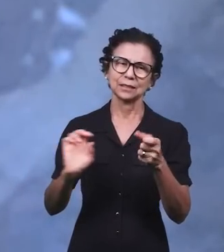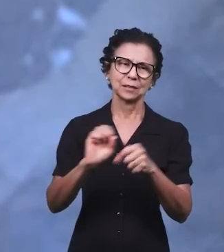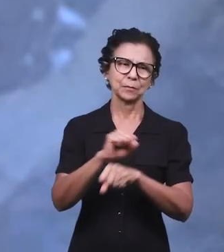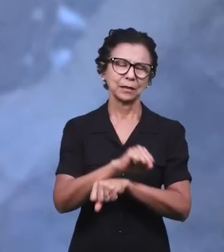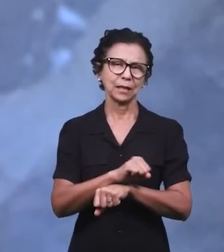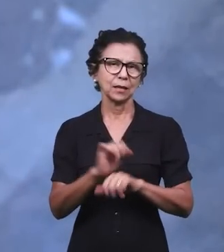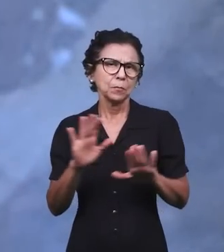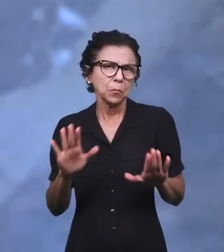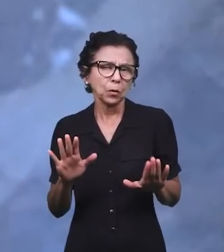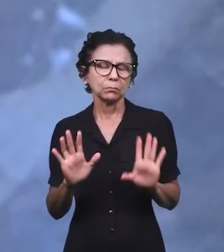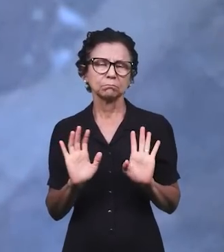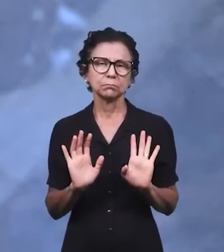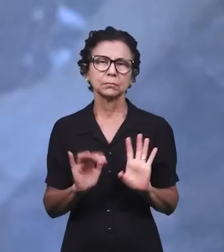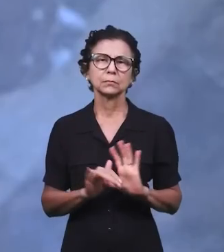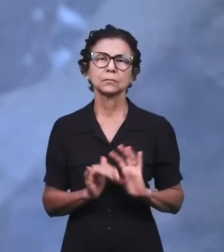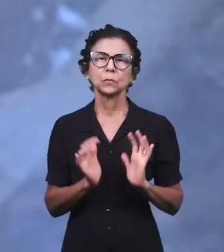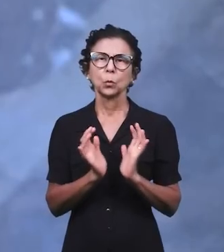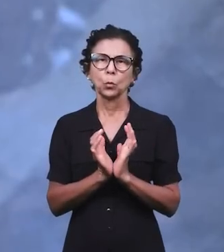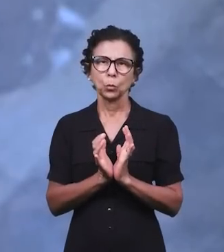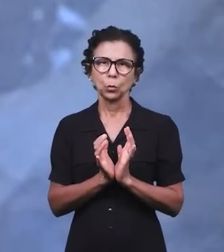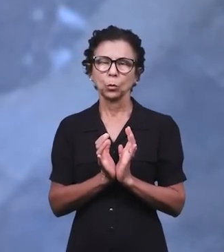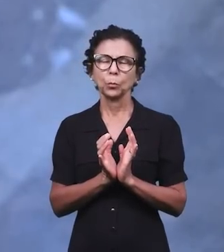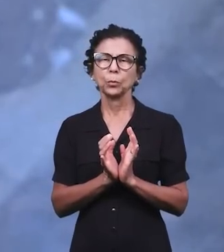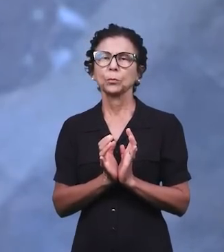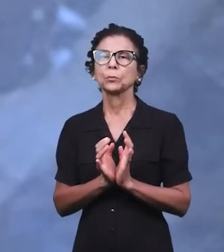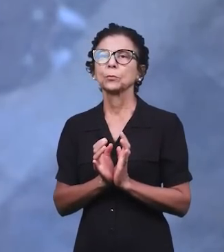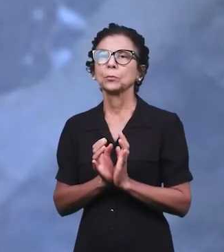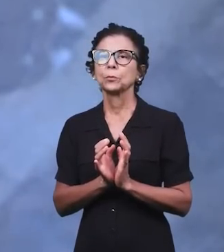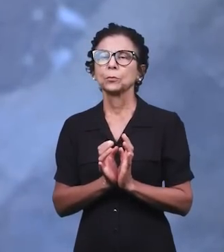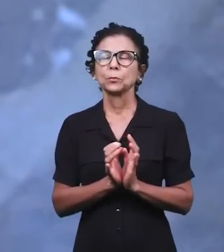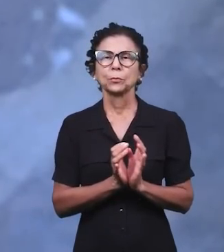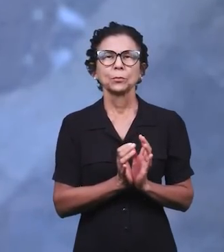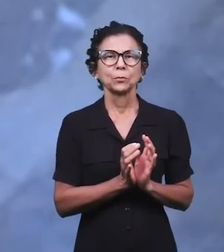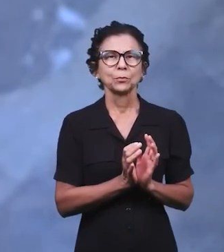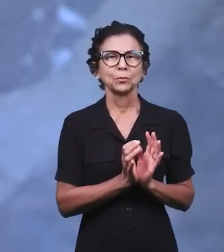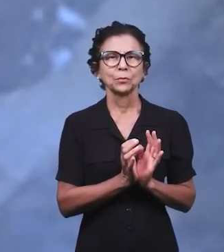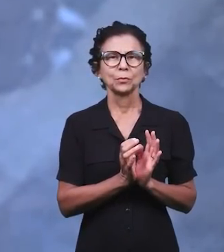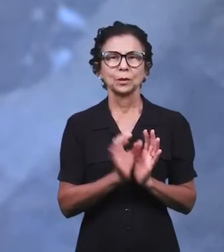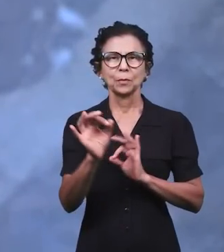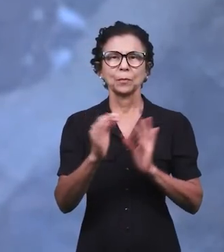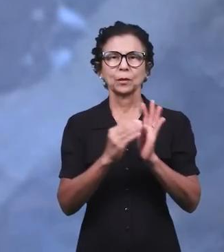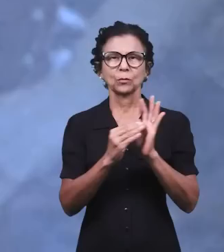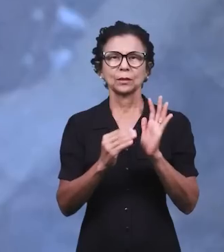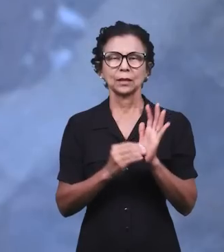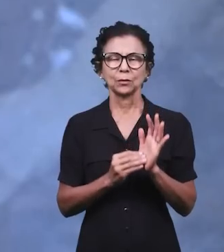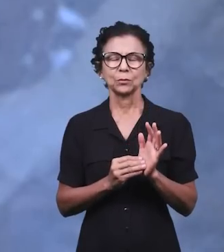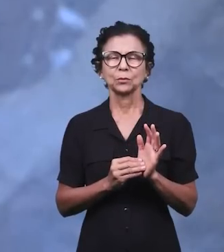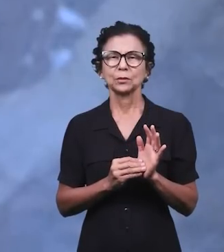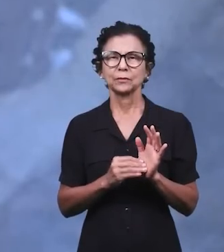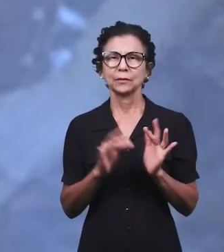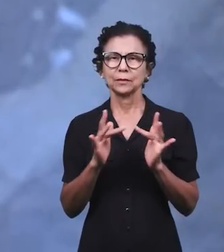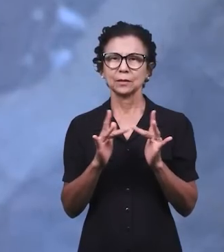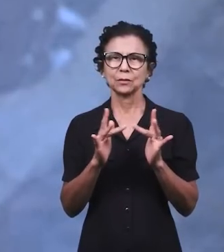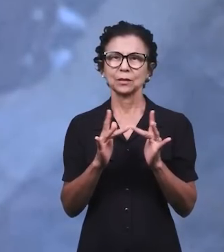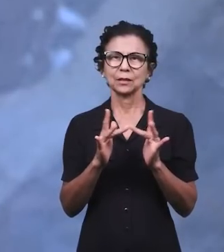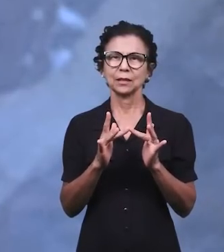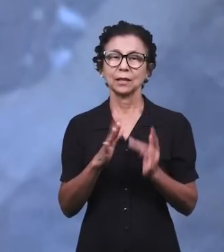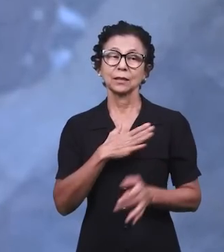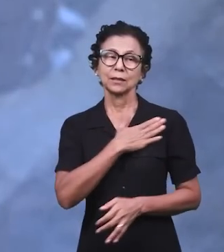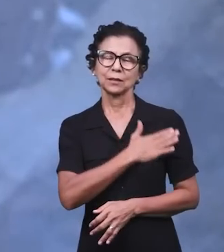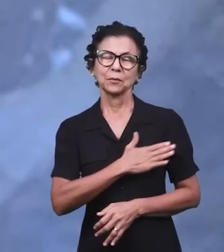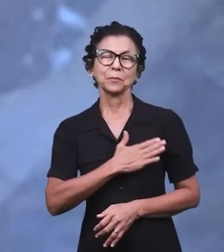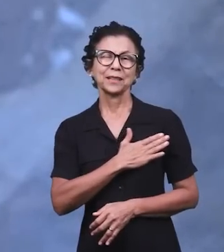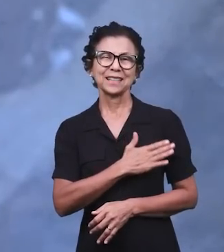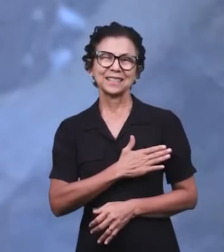chega mais cedo, enfim, o pessoal da produção, havendo a possibilidade, nós vamos ter o prazer de receber você que não é daqui da Grande Vitória,